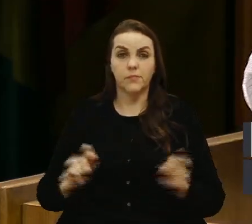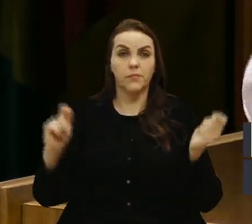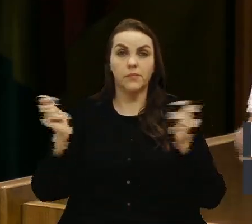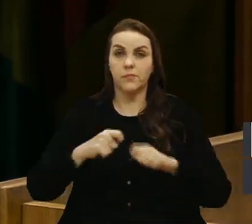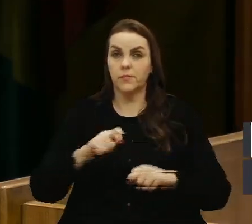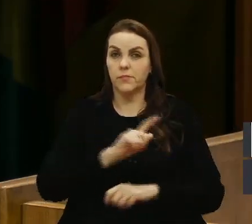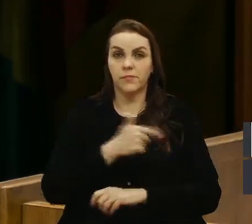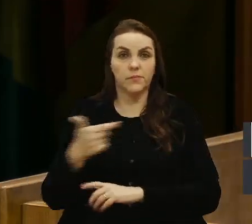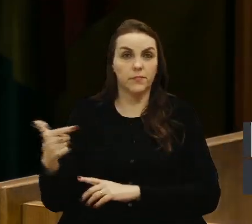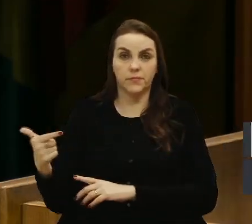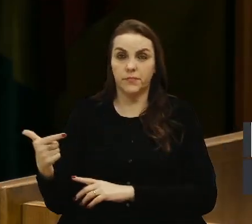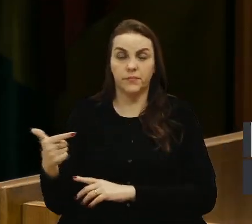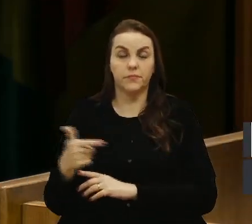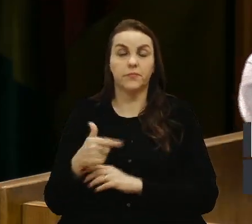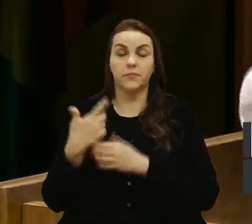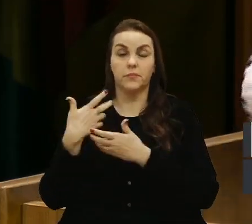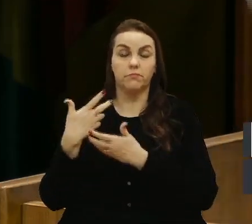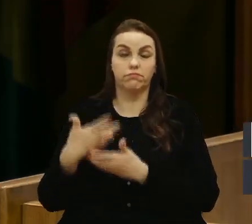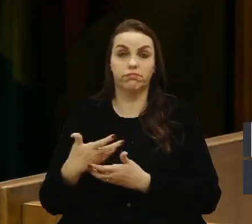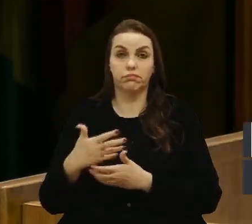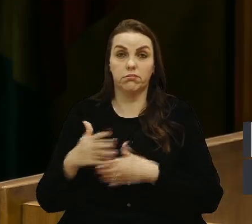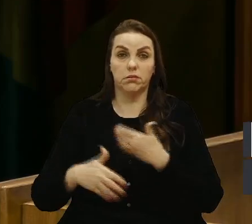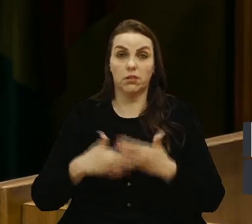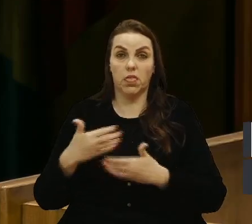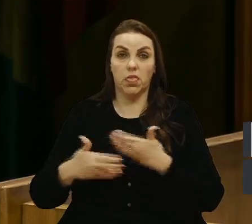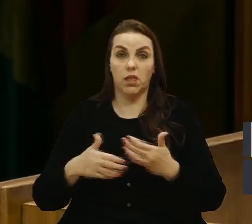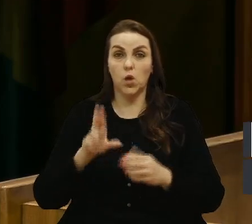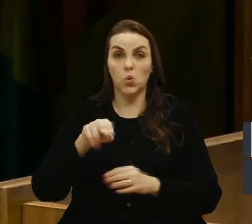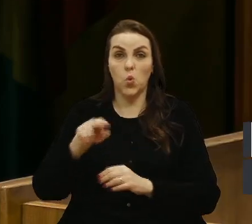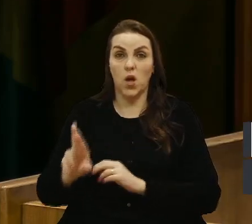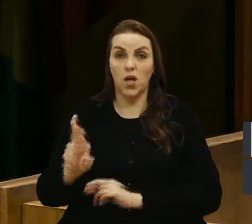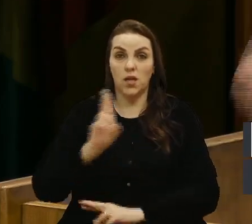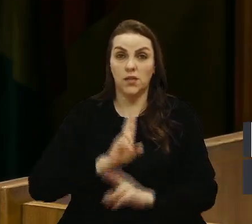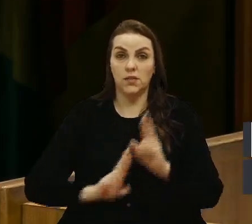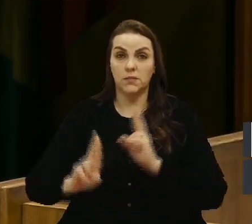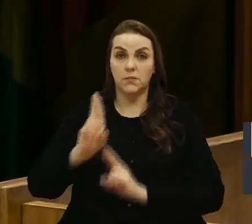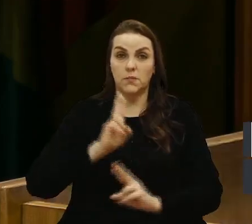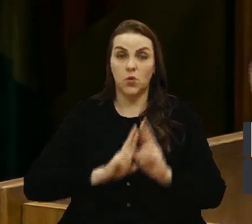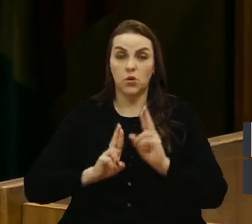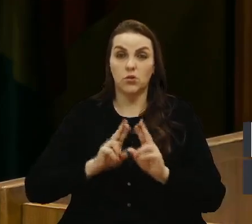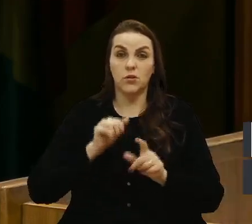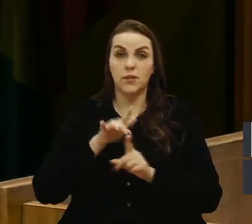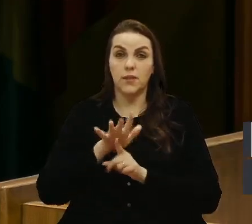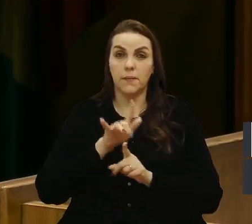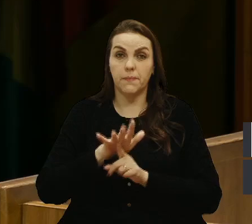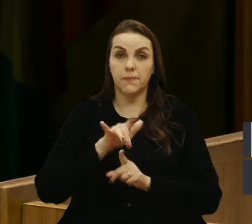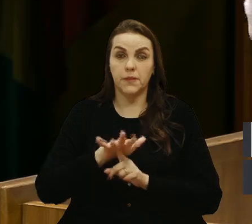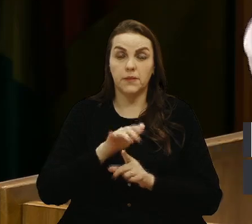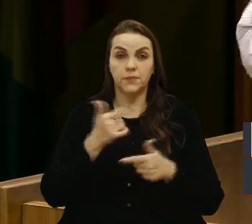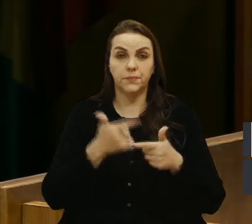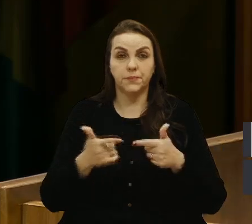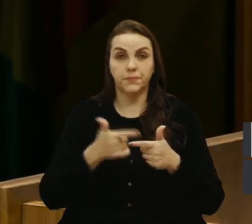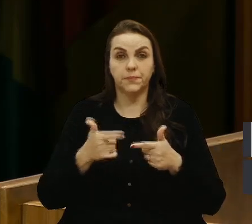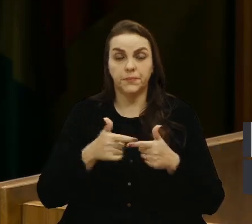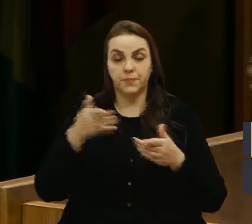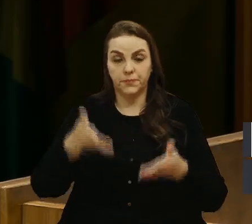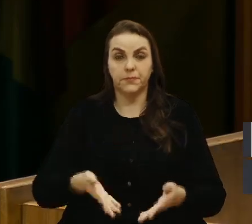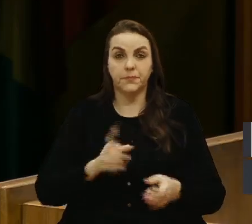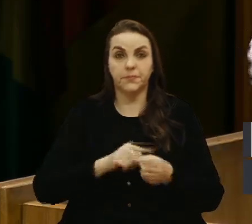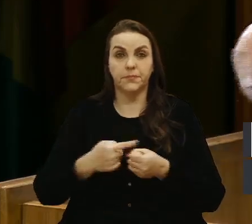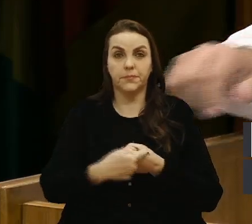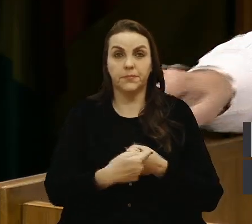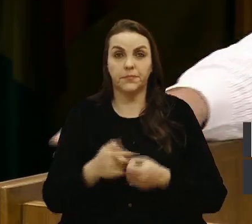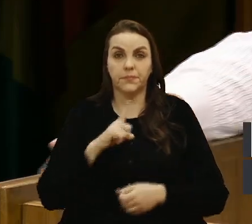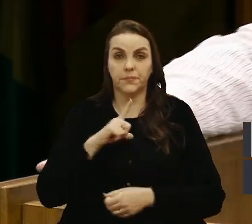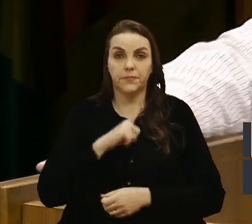incompetente, enfadonho, que não responde às demandas e os problemas que a cidade